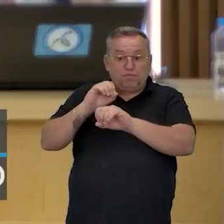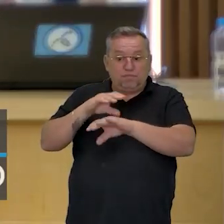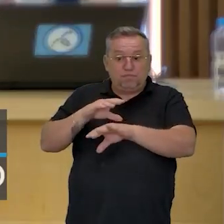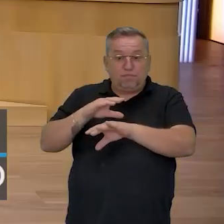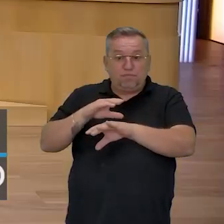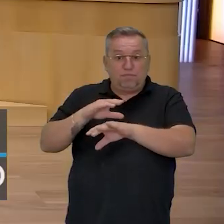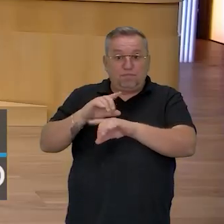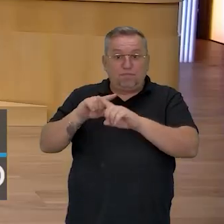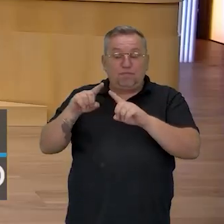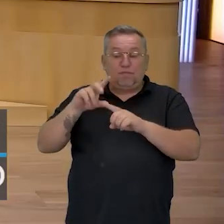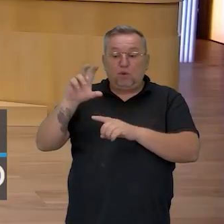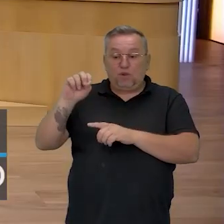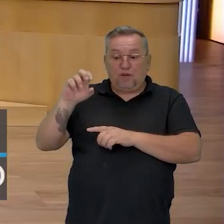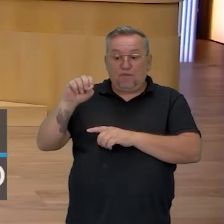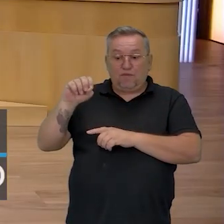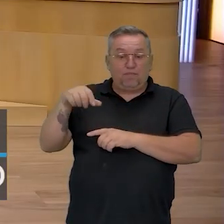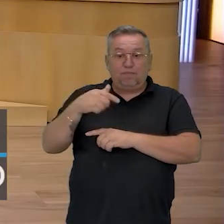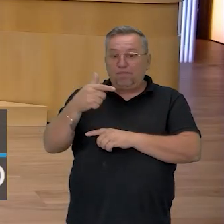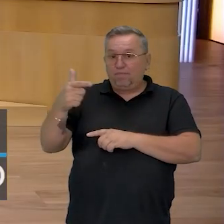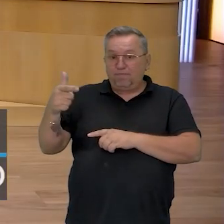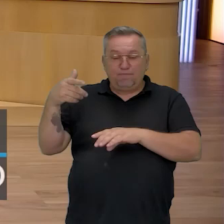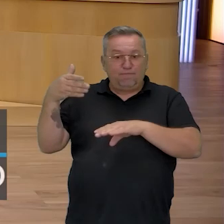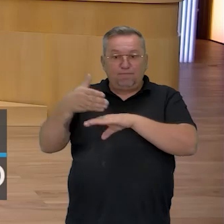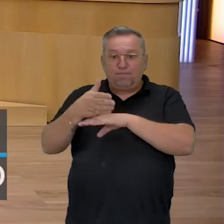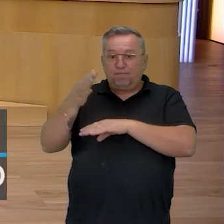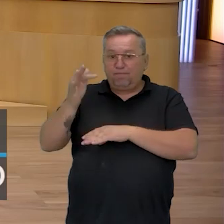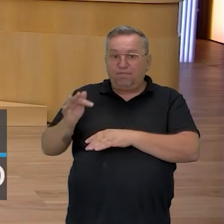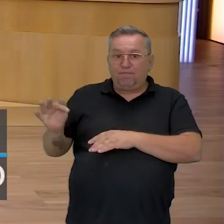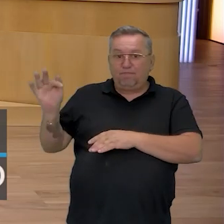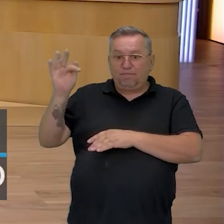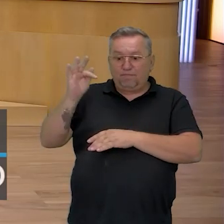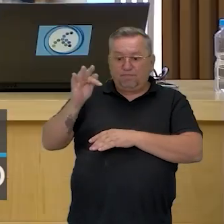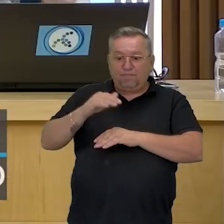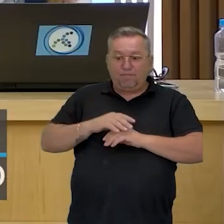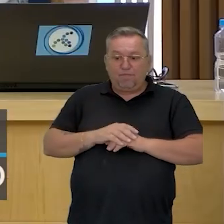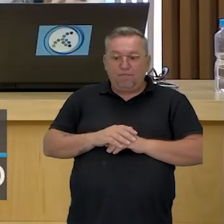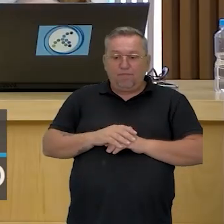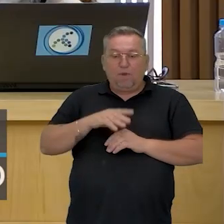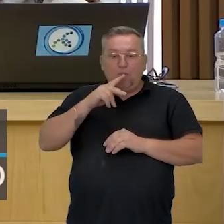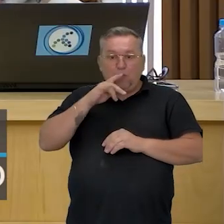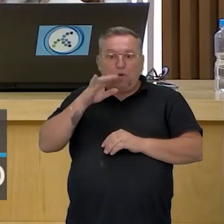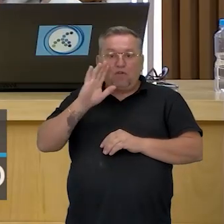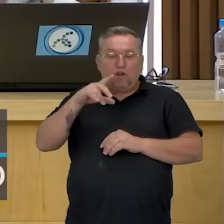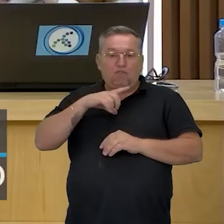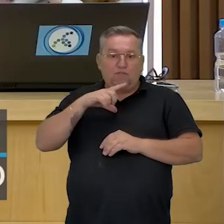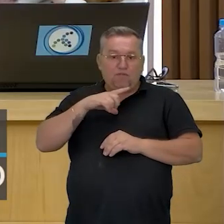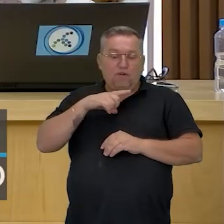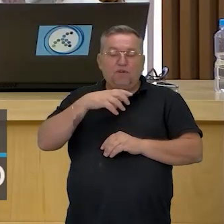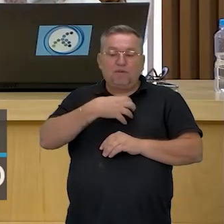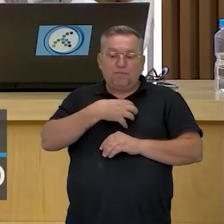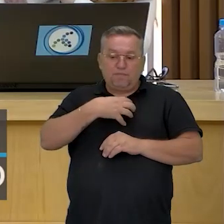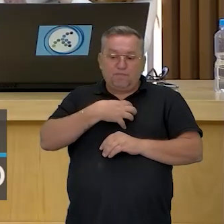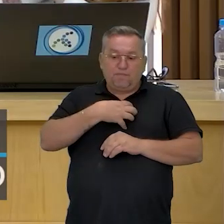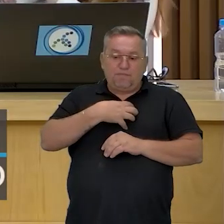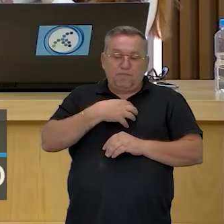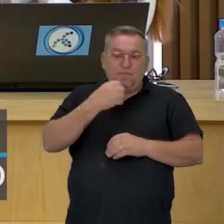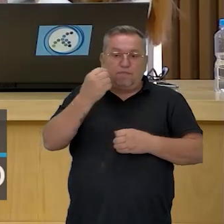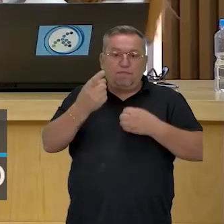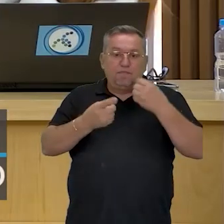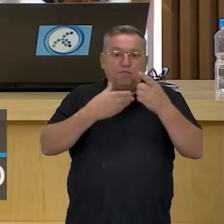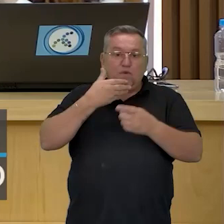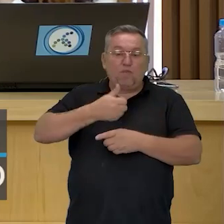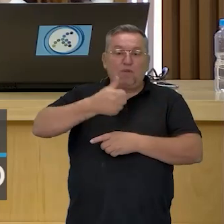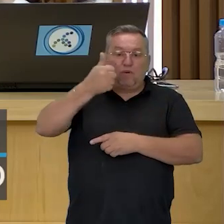Então, meus avós não tiveram acesso à universidade, né? Meus pais já tiveram nesse sentido alguma